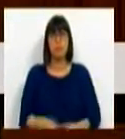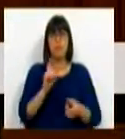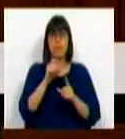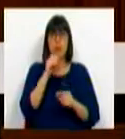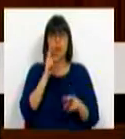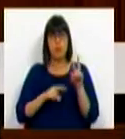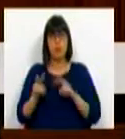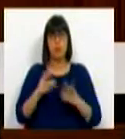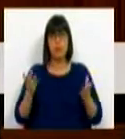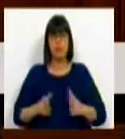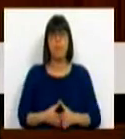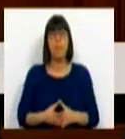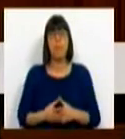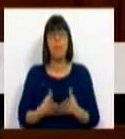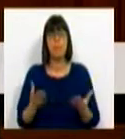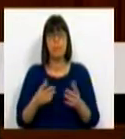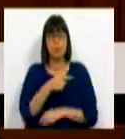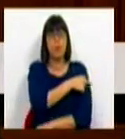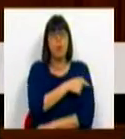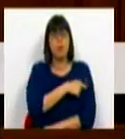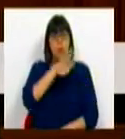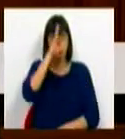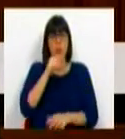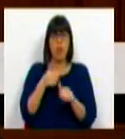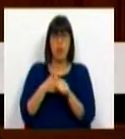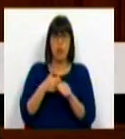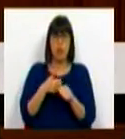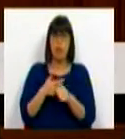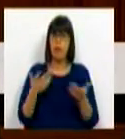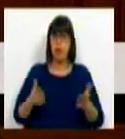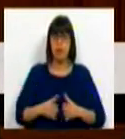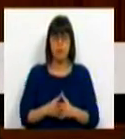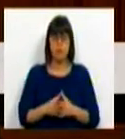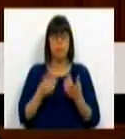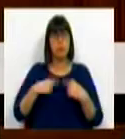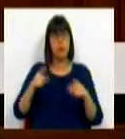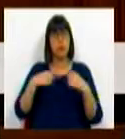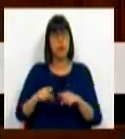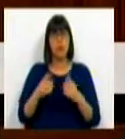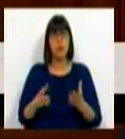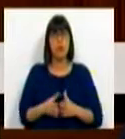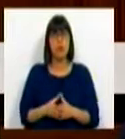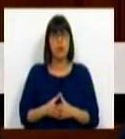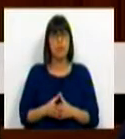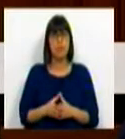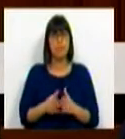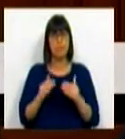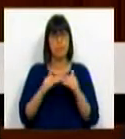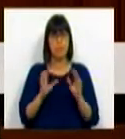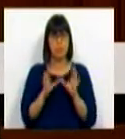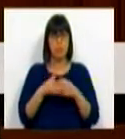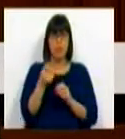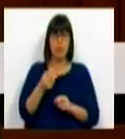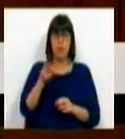Daquilo que pude observar, portanto, o representante do Estado acompanhava as reuniões a nível da